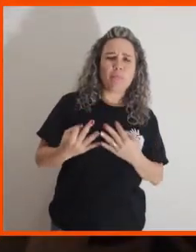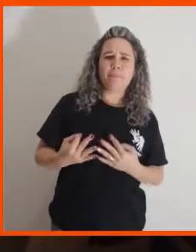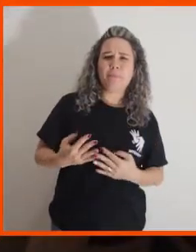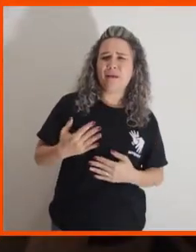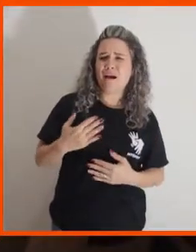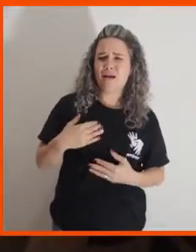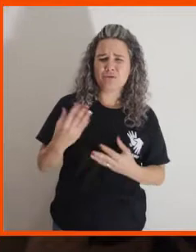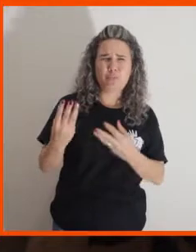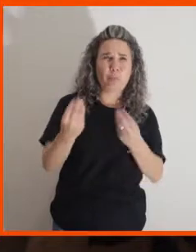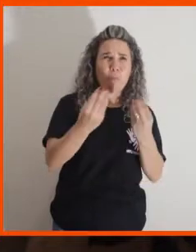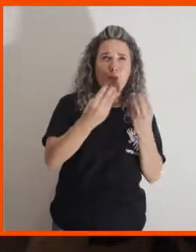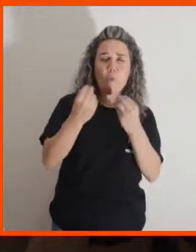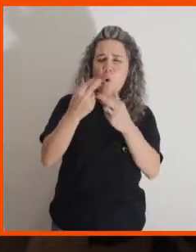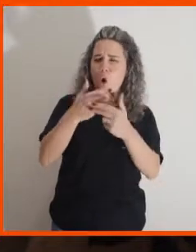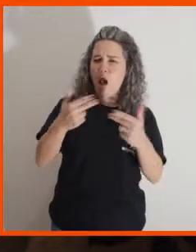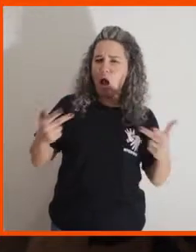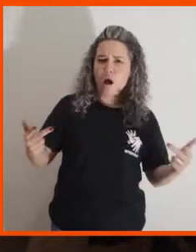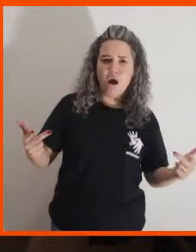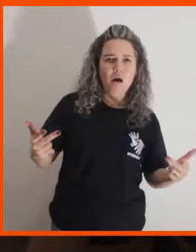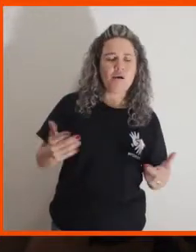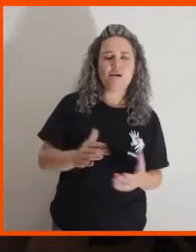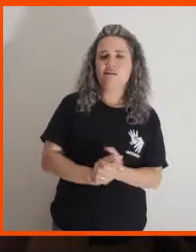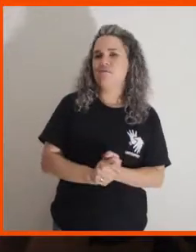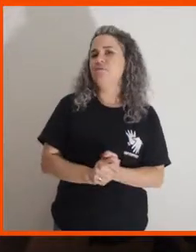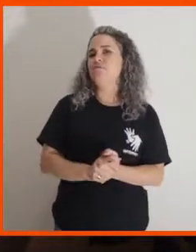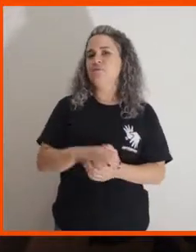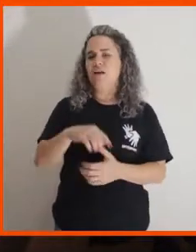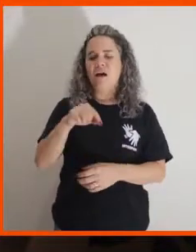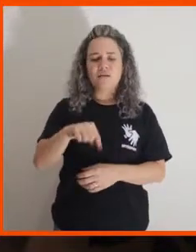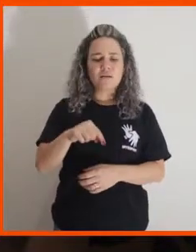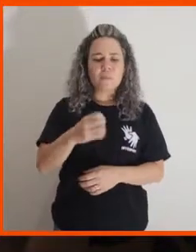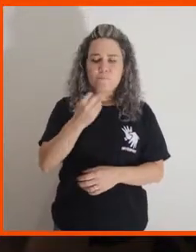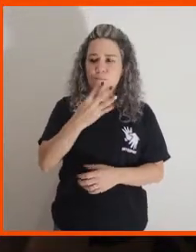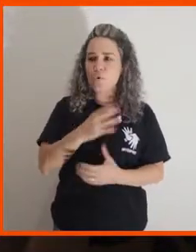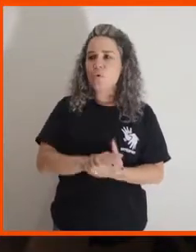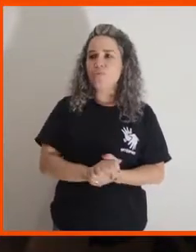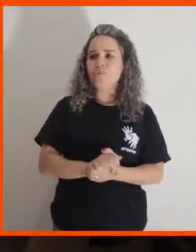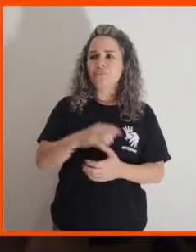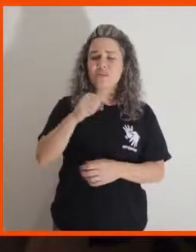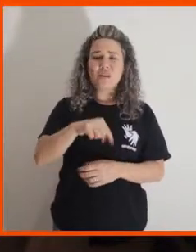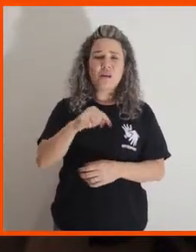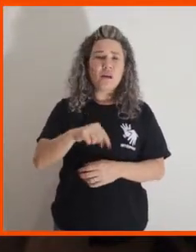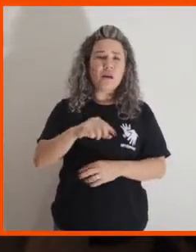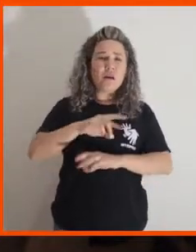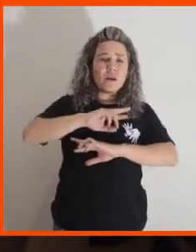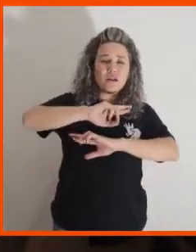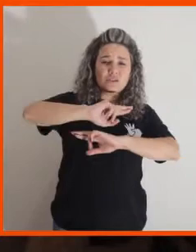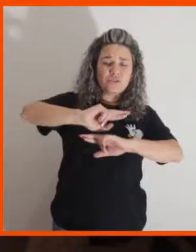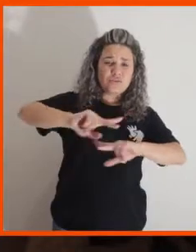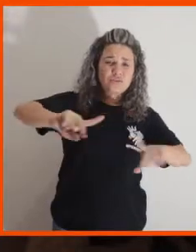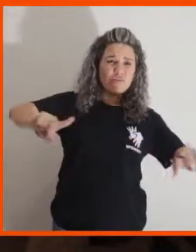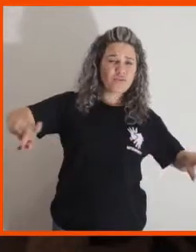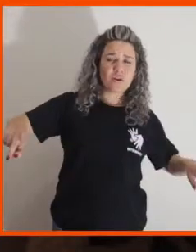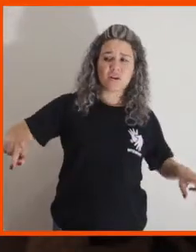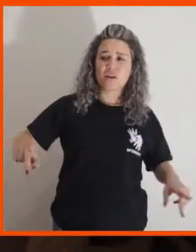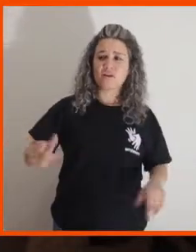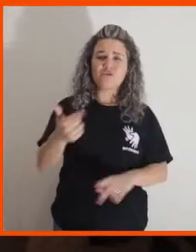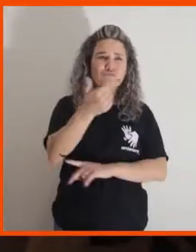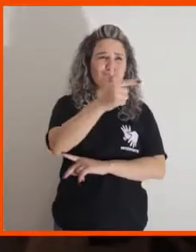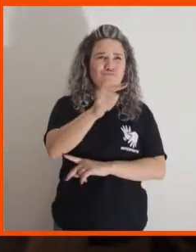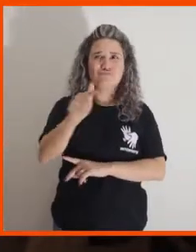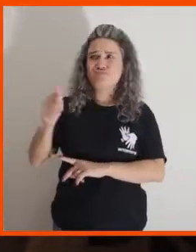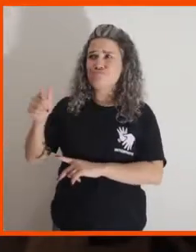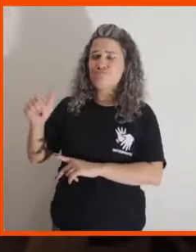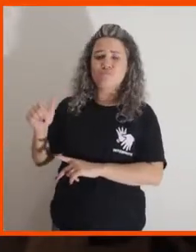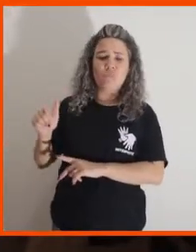tempo, como era o quilombo antes e como é o quilombo hoje? Nossa, muito diferente, Mariana. Aqui não tinha... Não